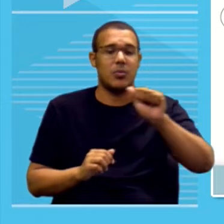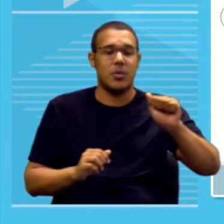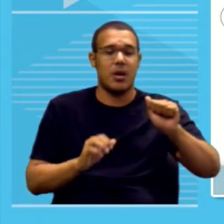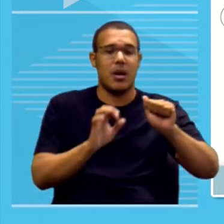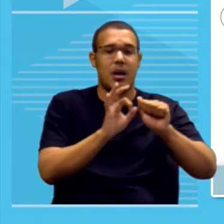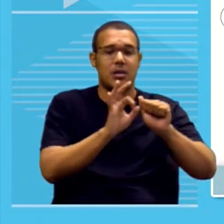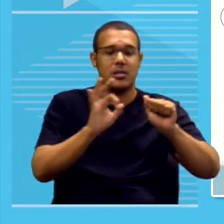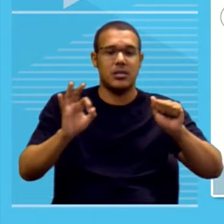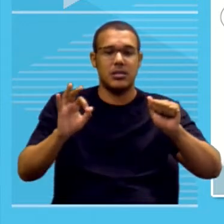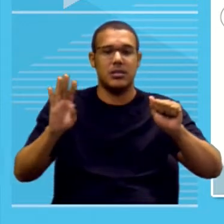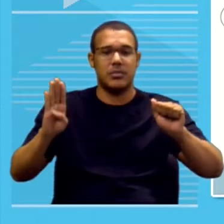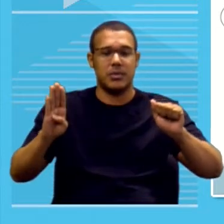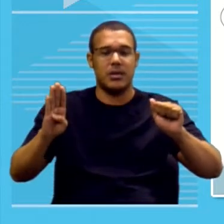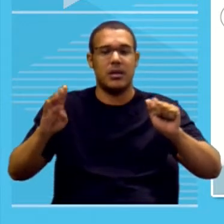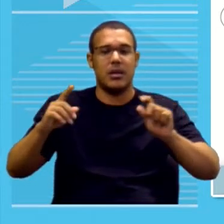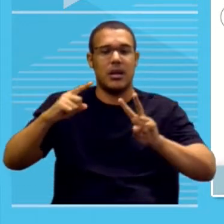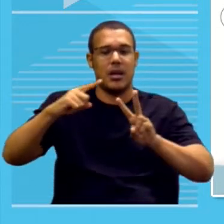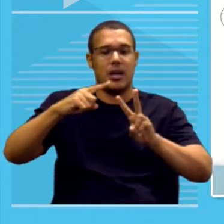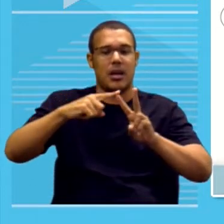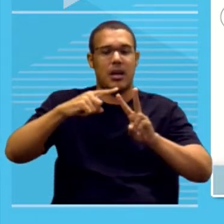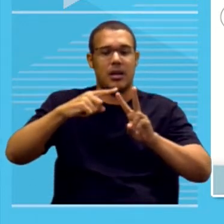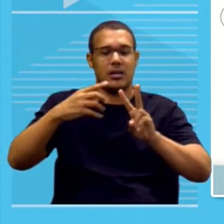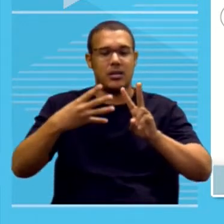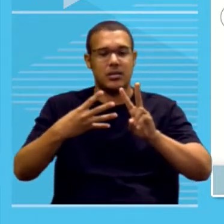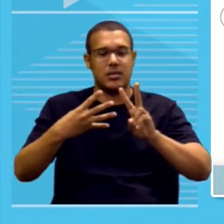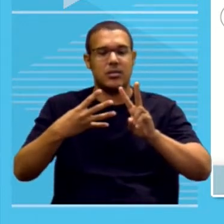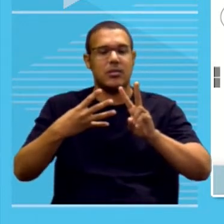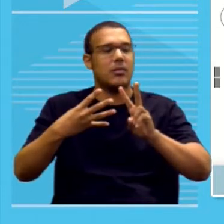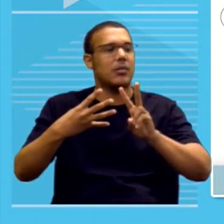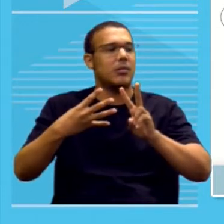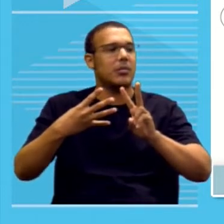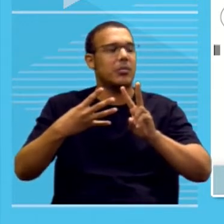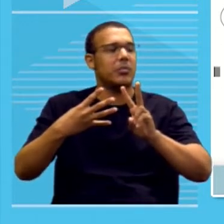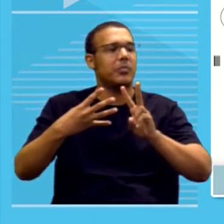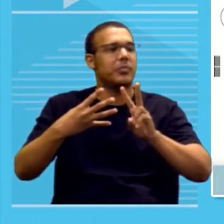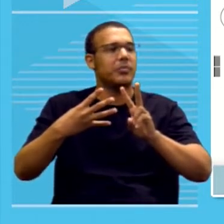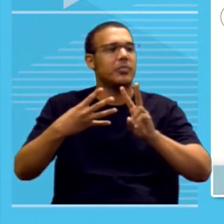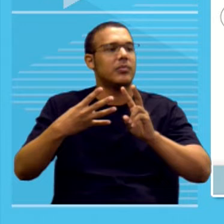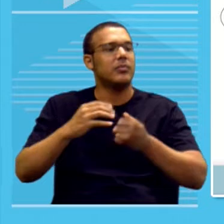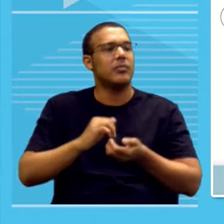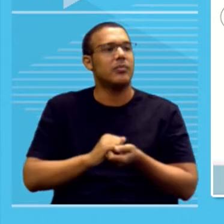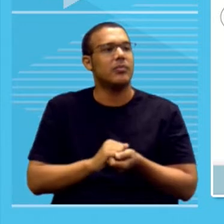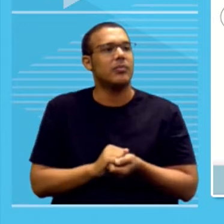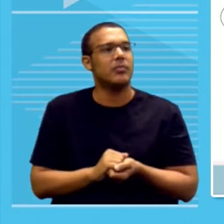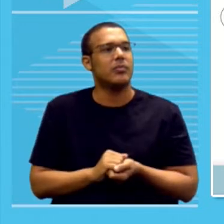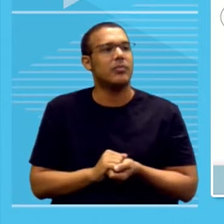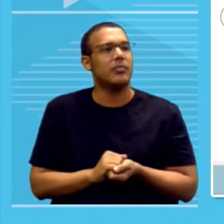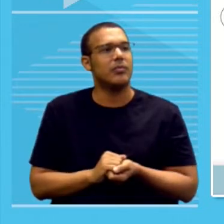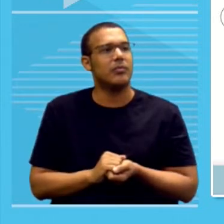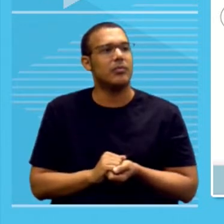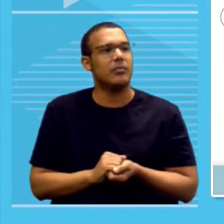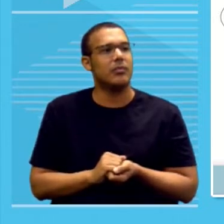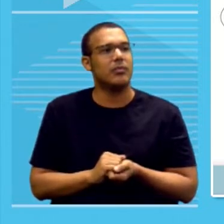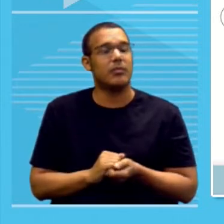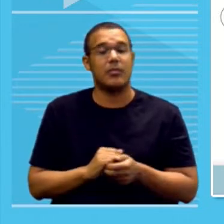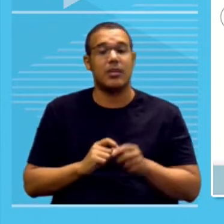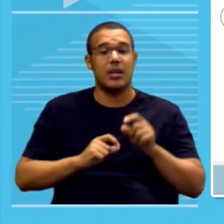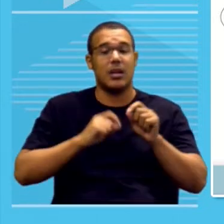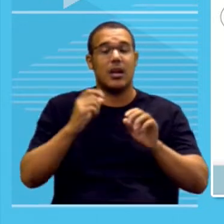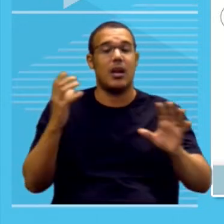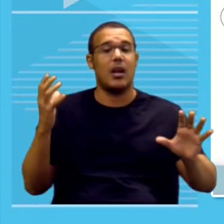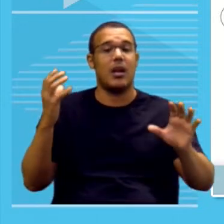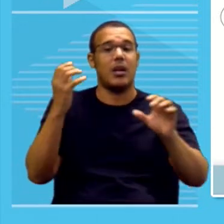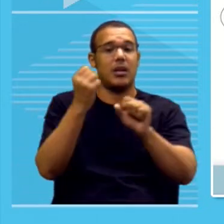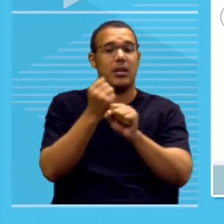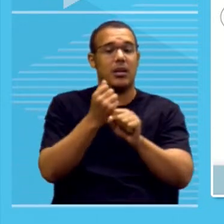vai ser raiz de 4 assim essa raiz não é a distância do a para o b vai ser exatamente